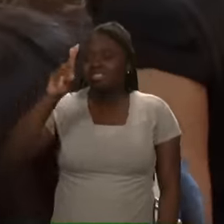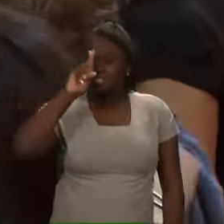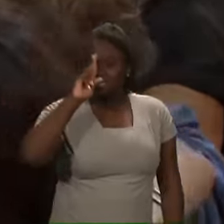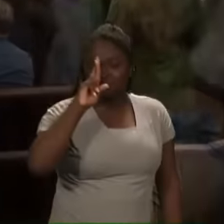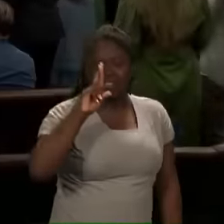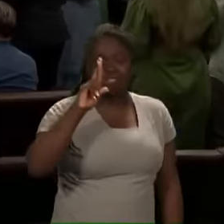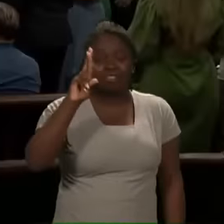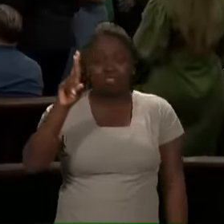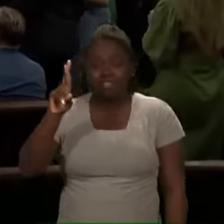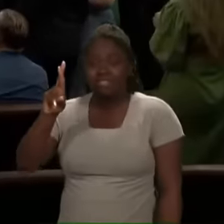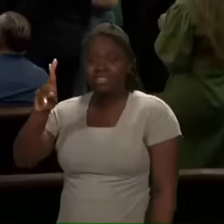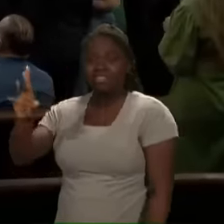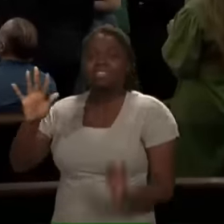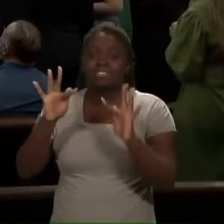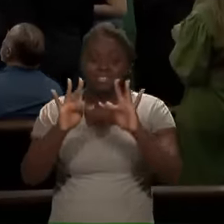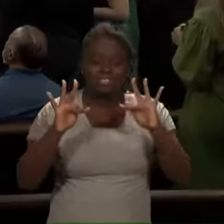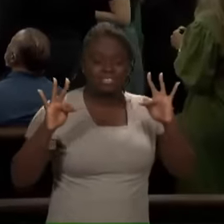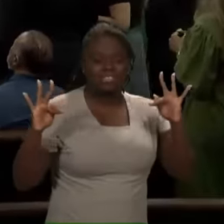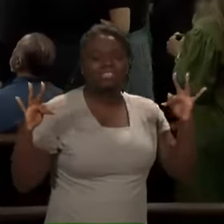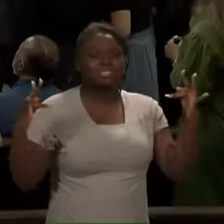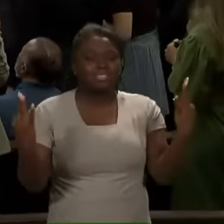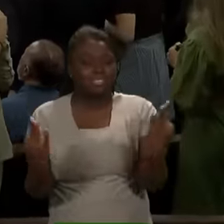do Senhor.